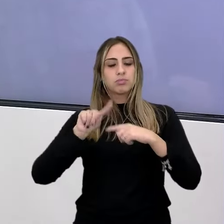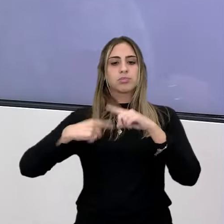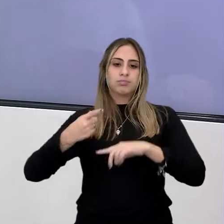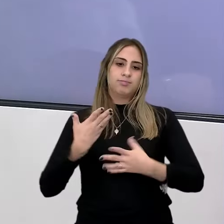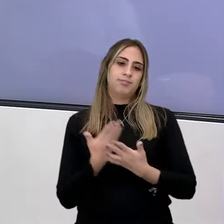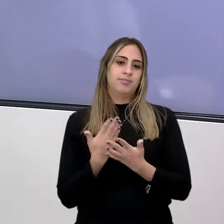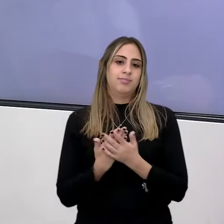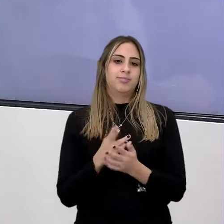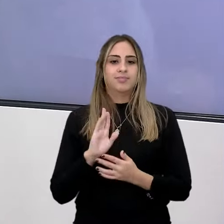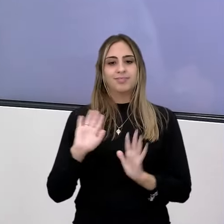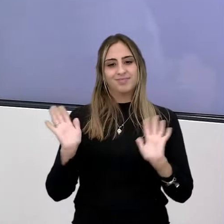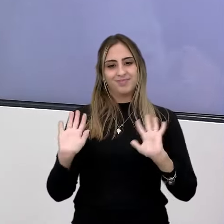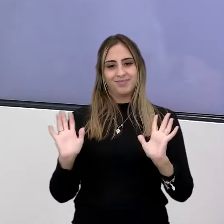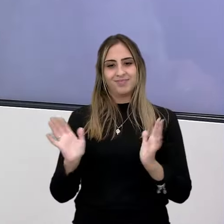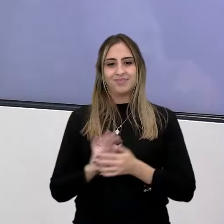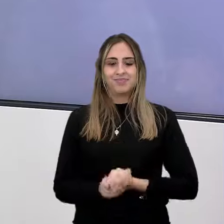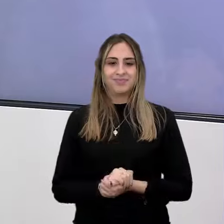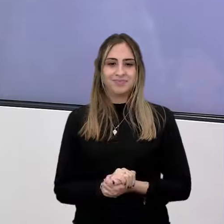aula